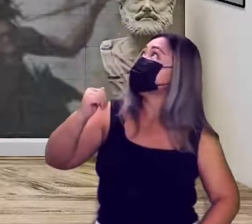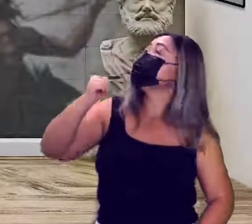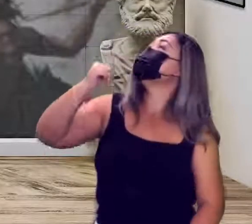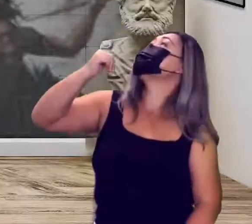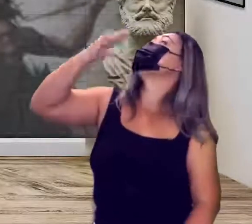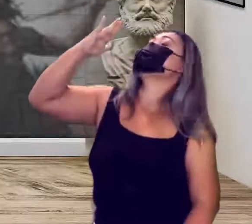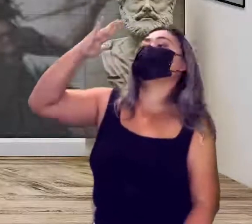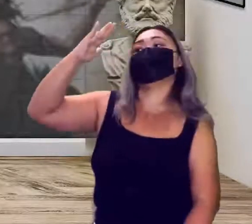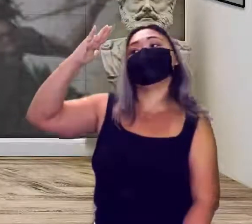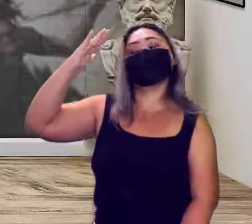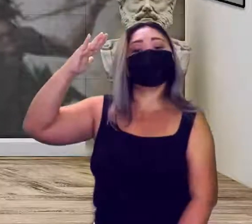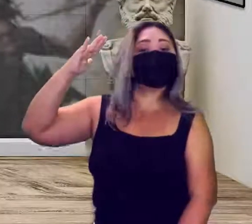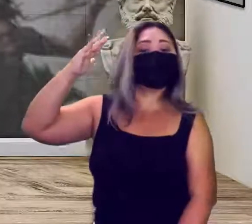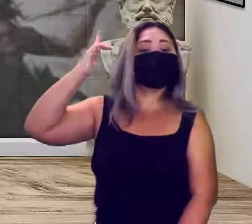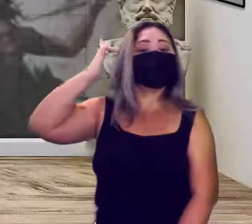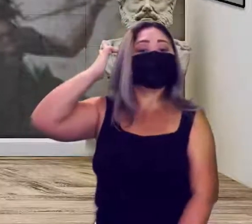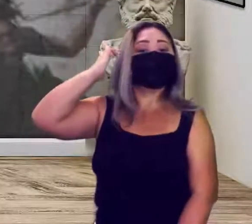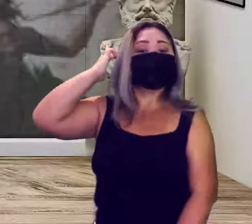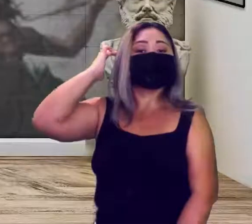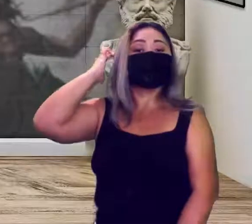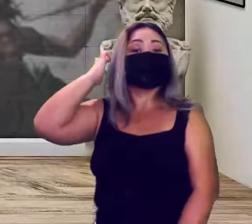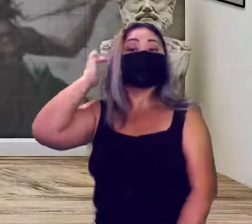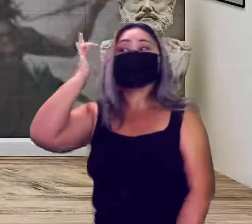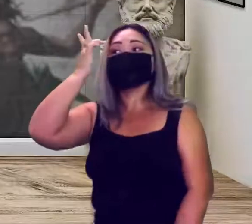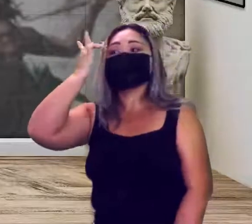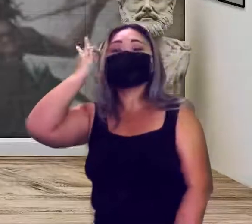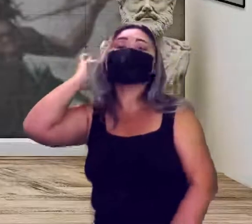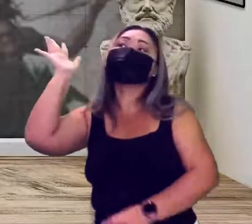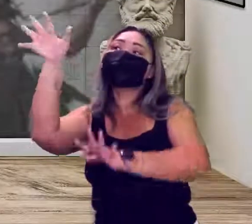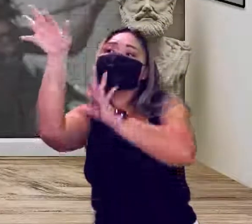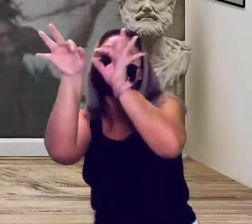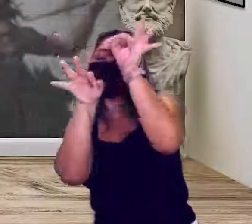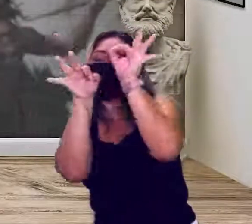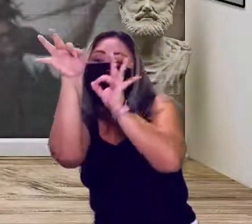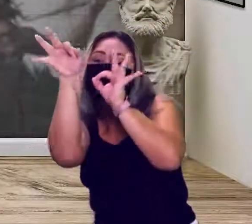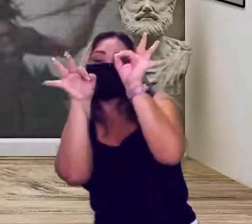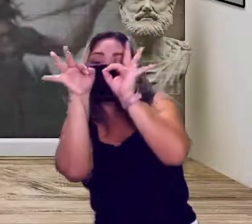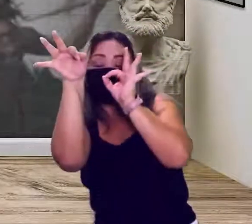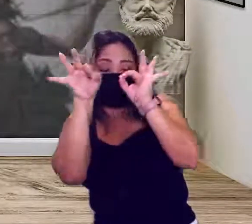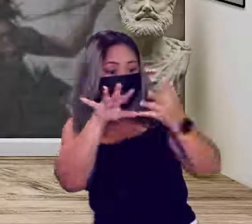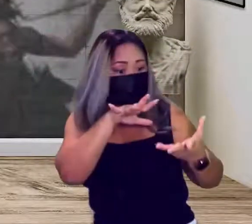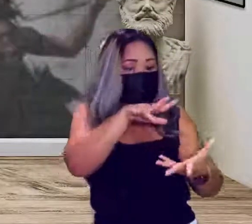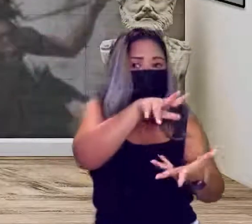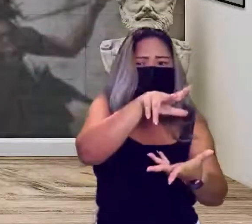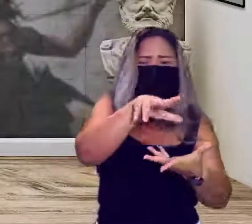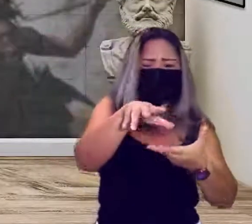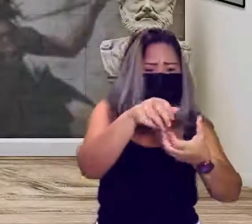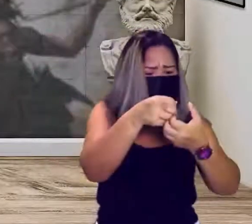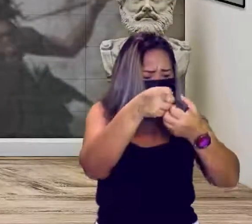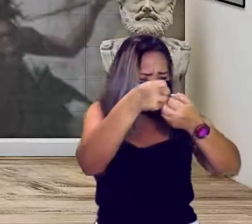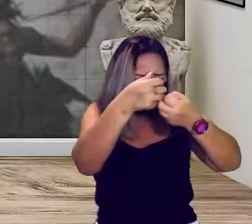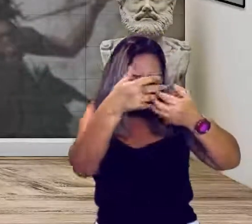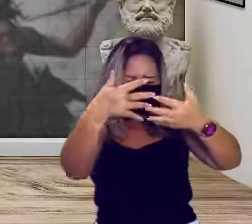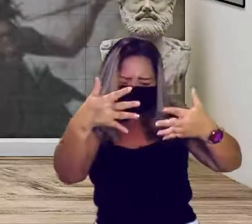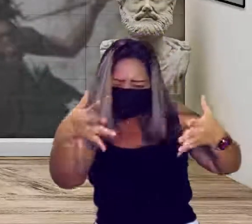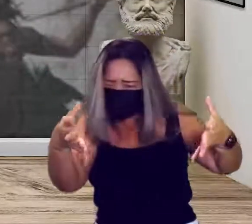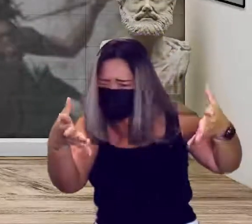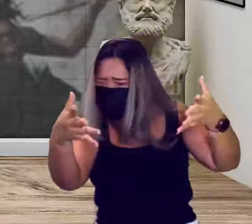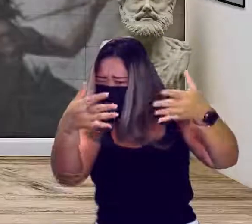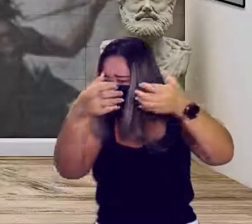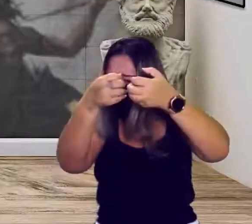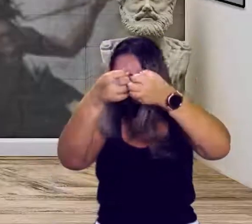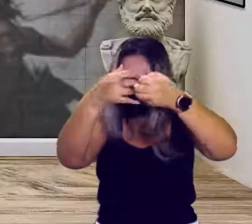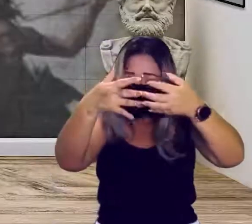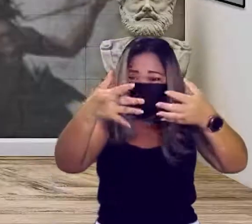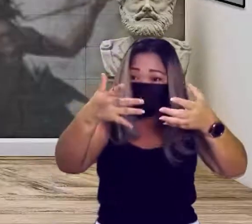aquele que organiza, é o organizador do mundo. O mundo já existiu, mas estava um caos, segundo Platão.